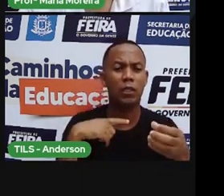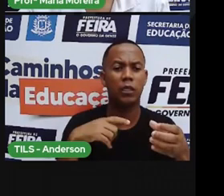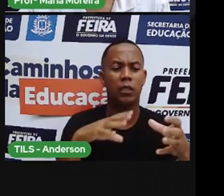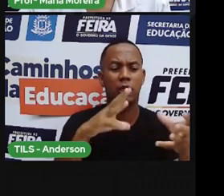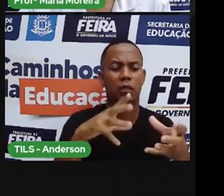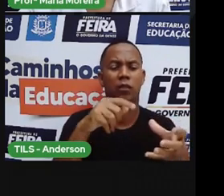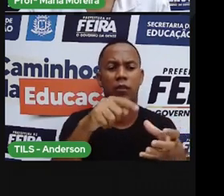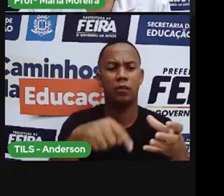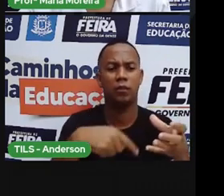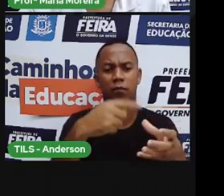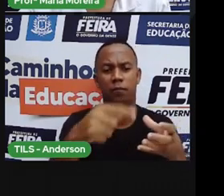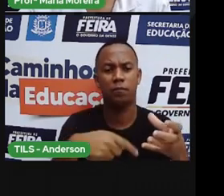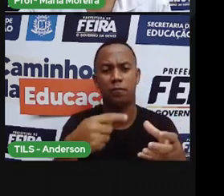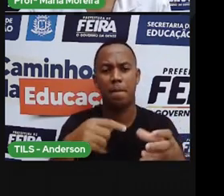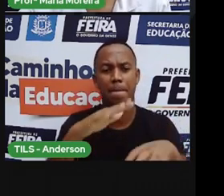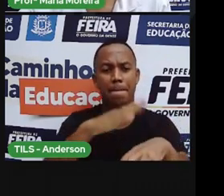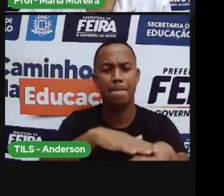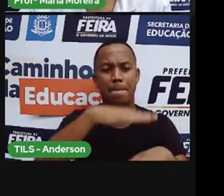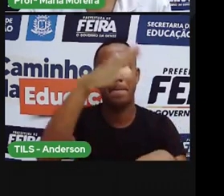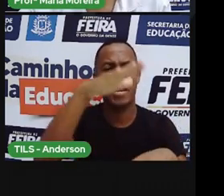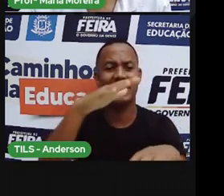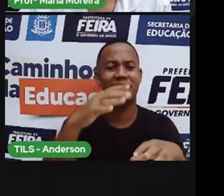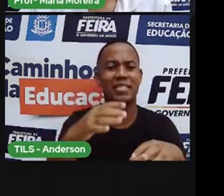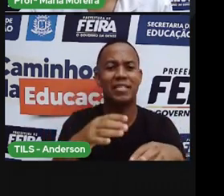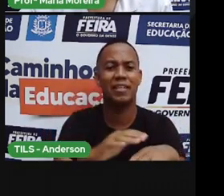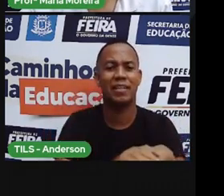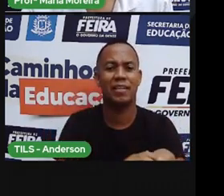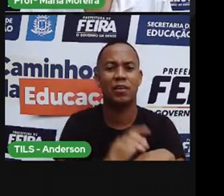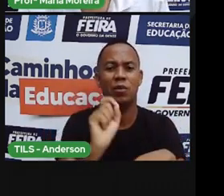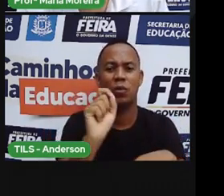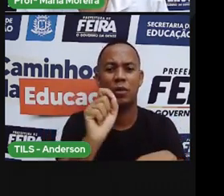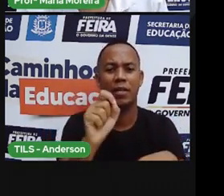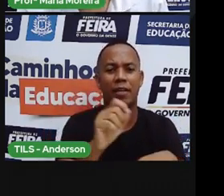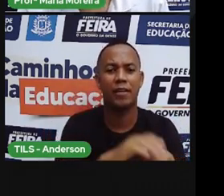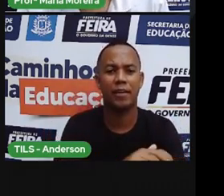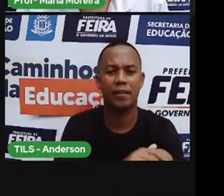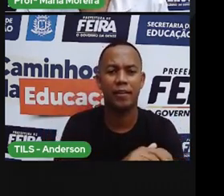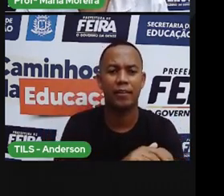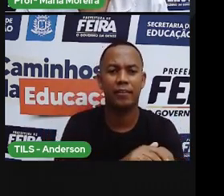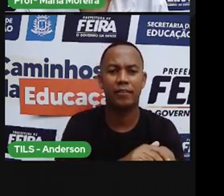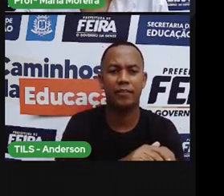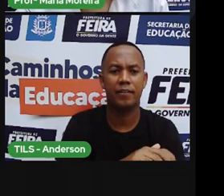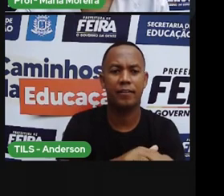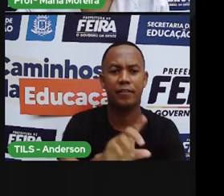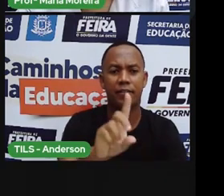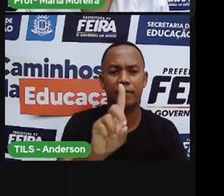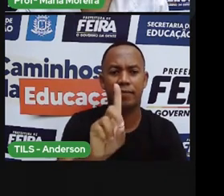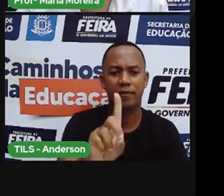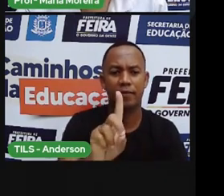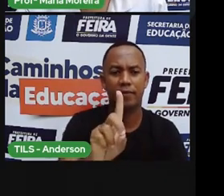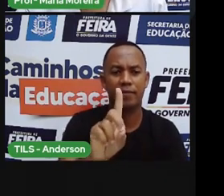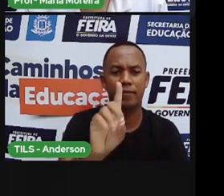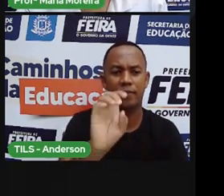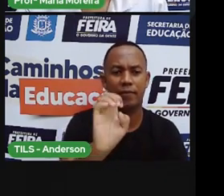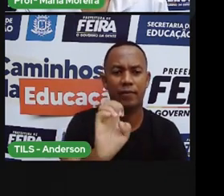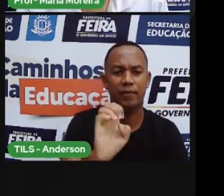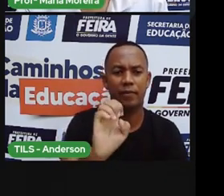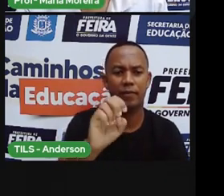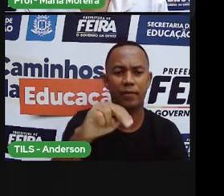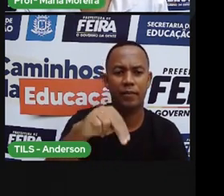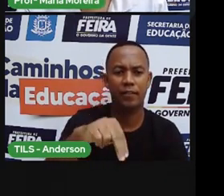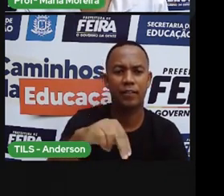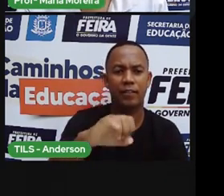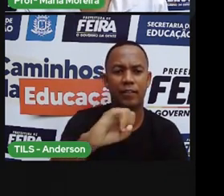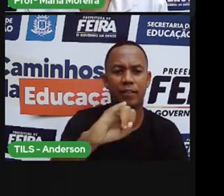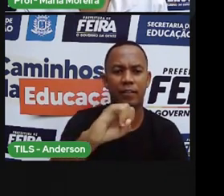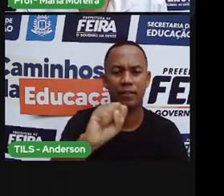tipo apresente maior densidade. Para quem não sabe o que é densidade, densidade é peso, vamos pensar assim. Por